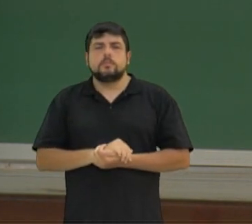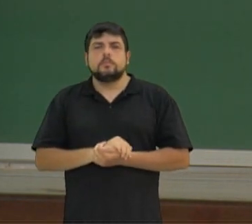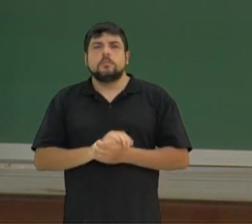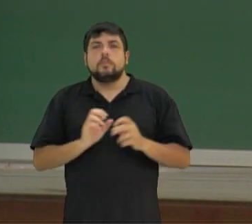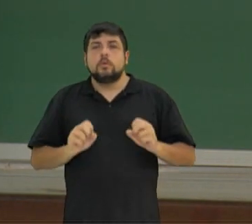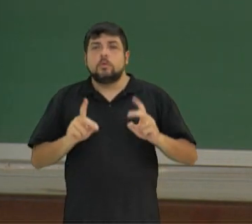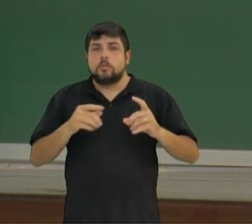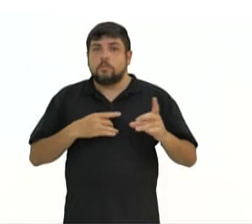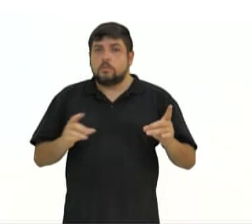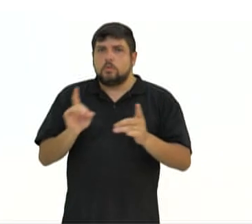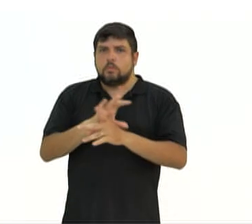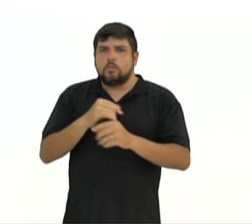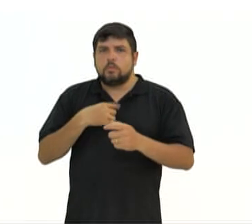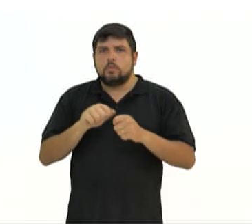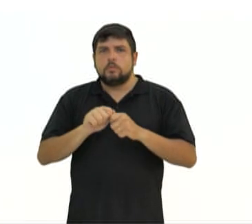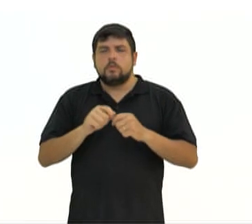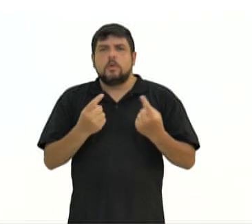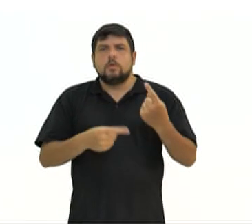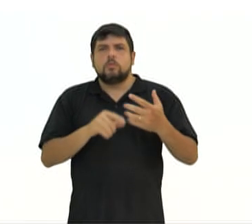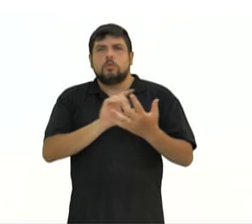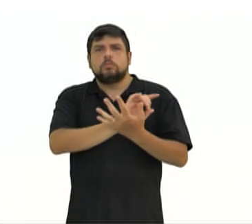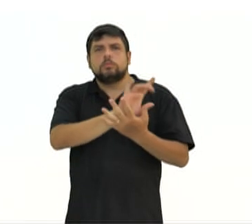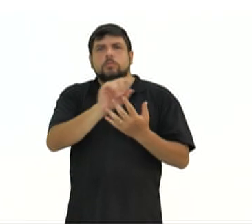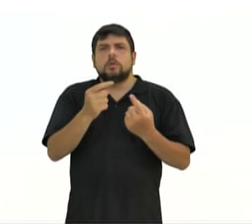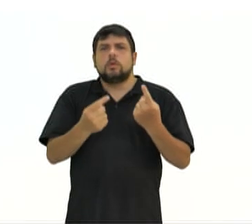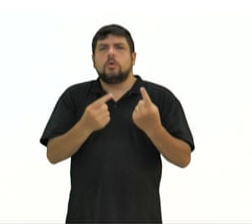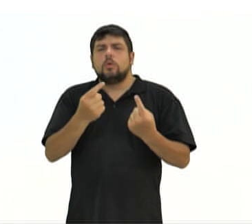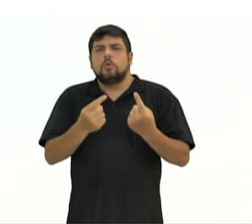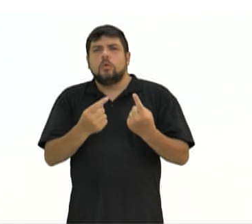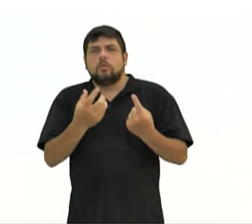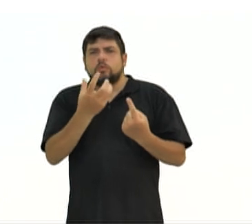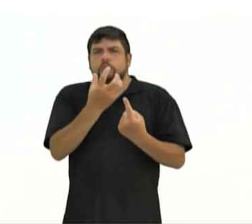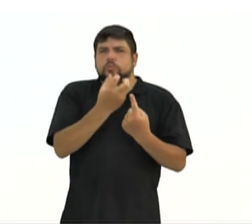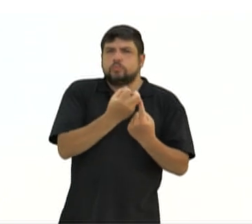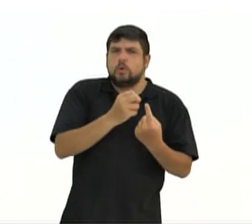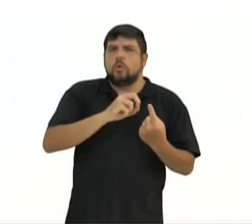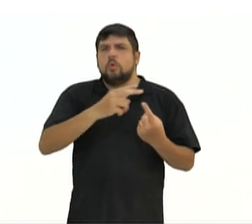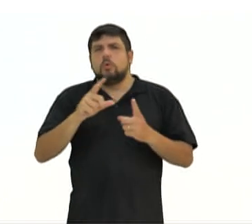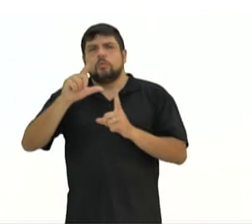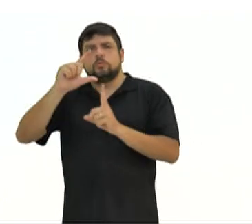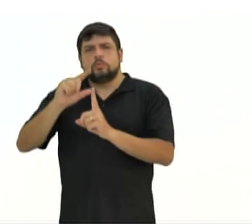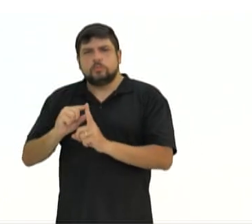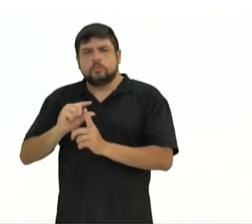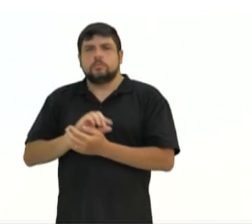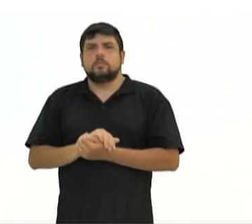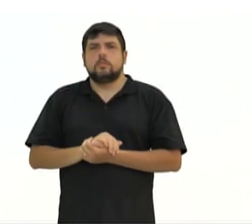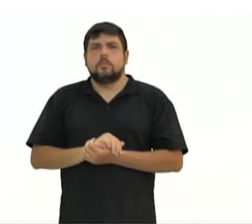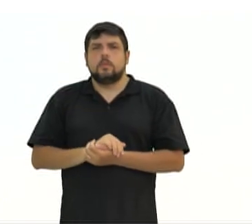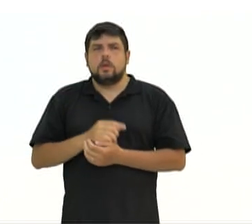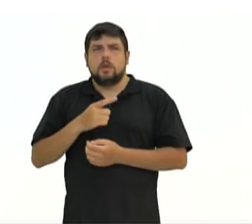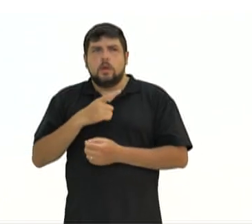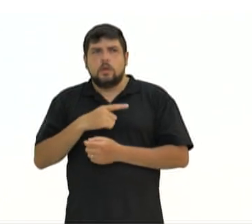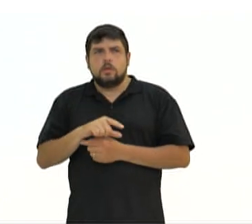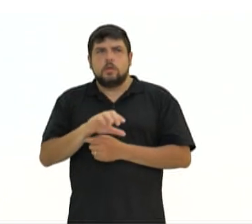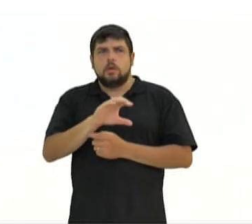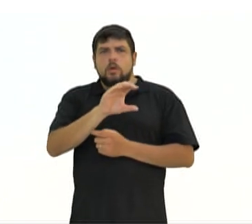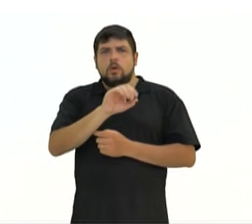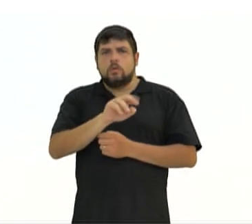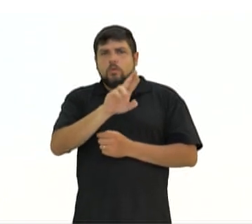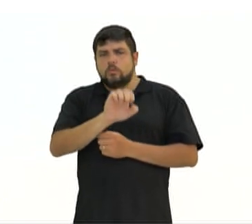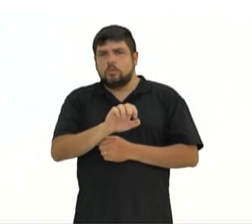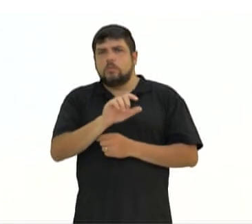ver quais são os elementos que vão estar sofrendo oxidação ou redução. Nesse caso, a gente tem o cobre, que sai de NOx 0 e